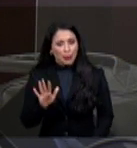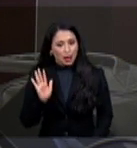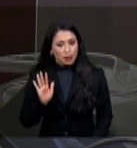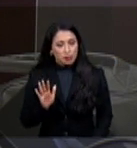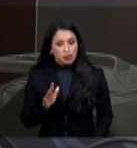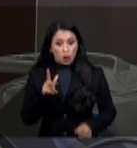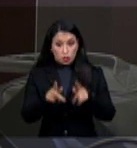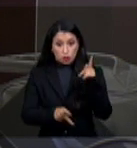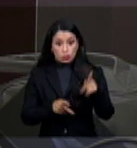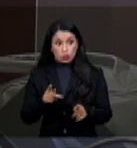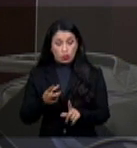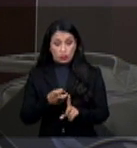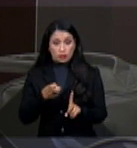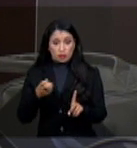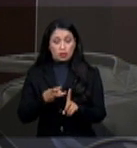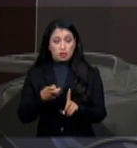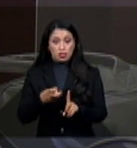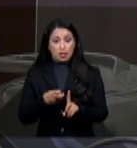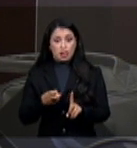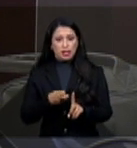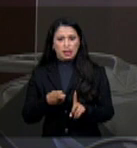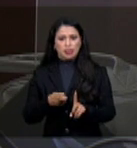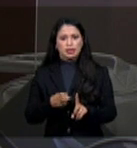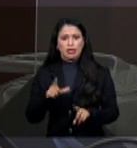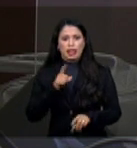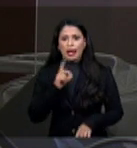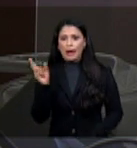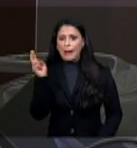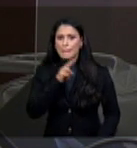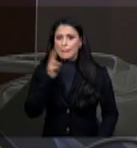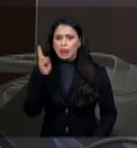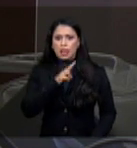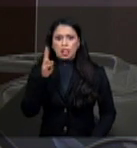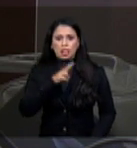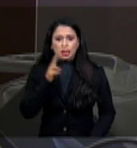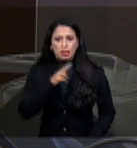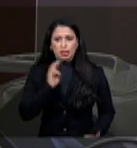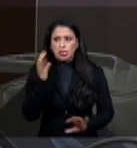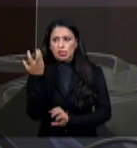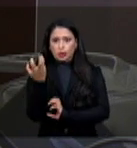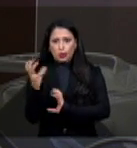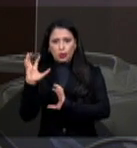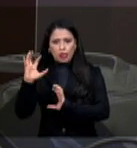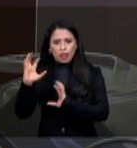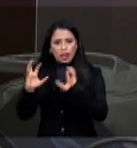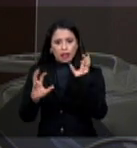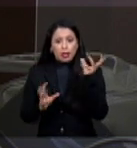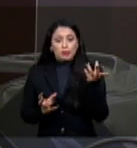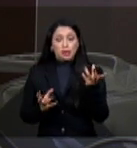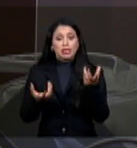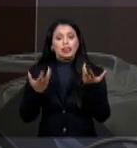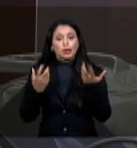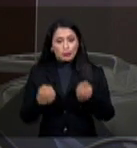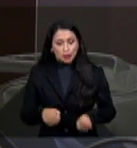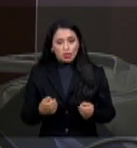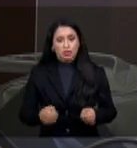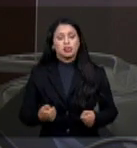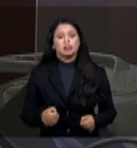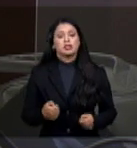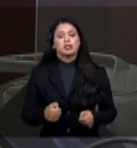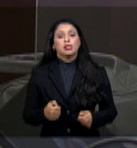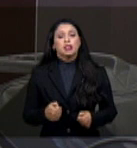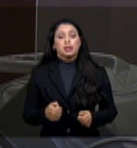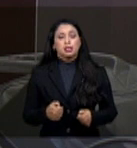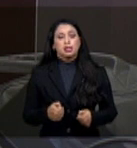povos indígenas estão na linha de frente da emergência climática, por isso devemos estar no centro das decisões que acontecem aqui.